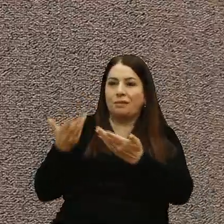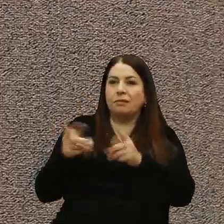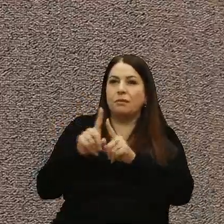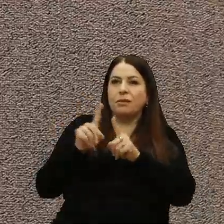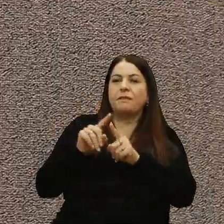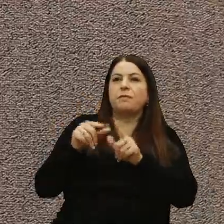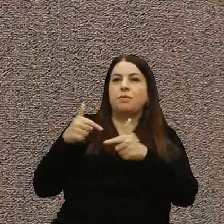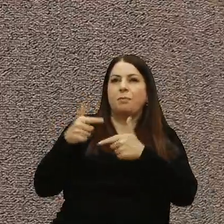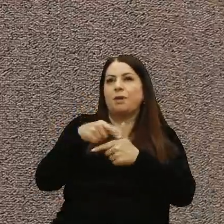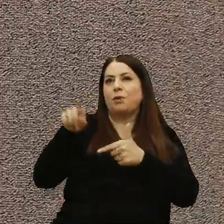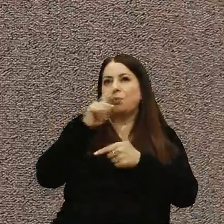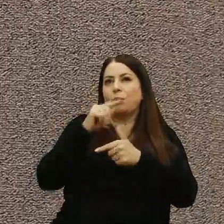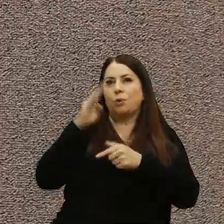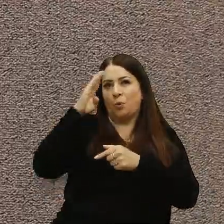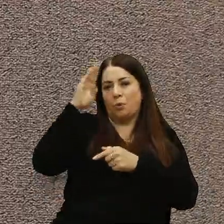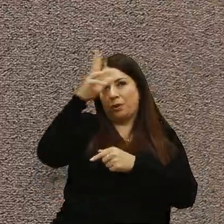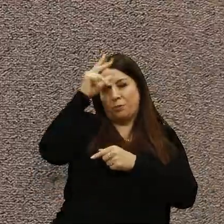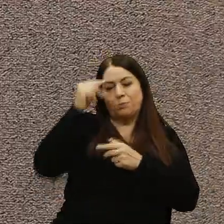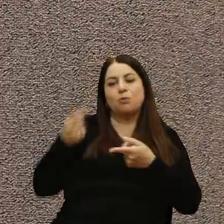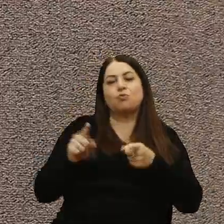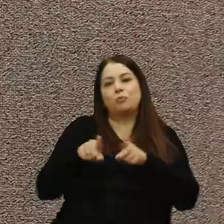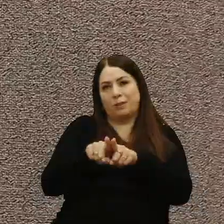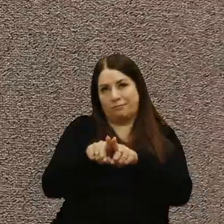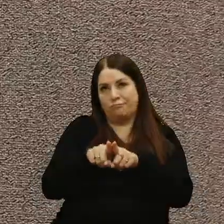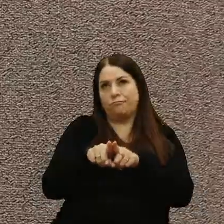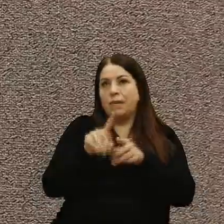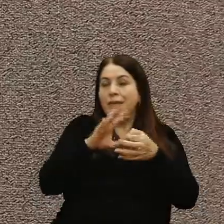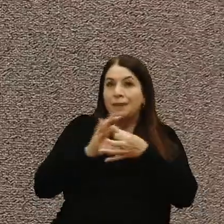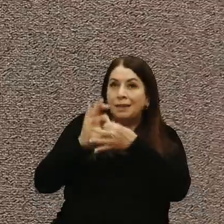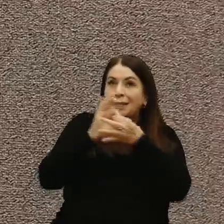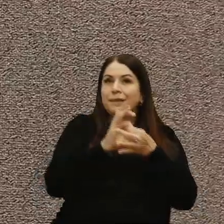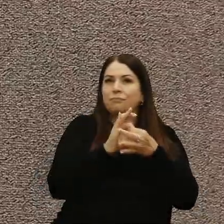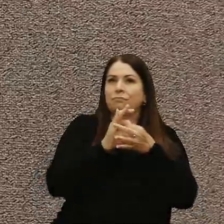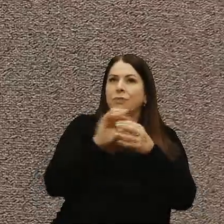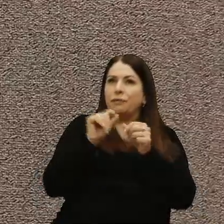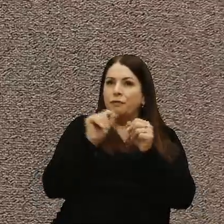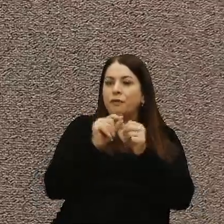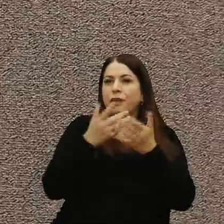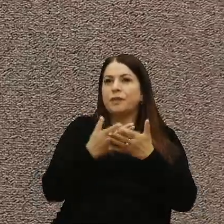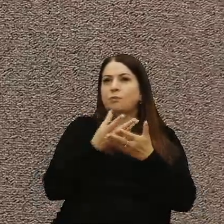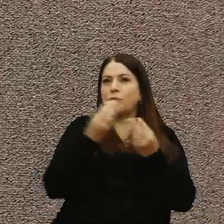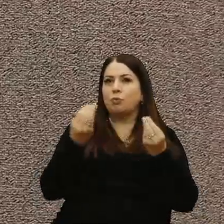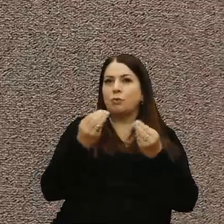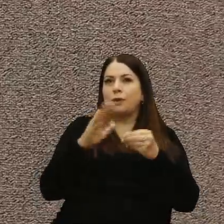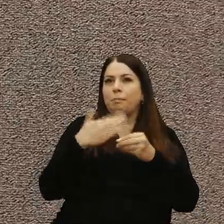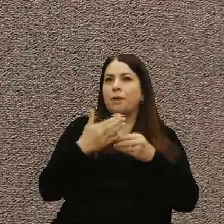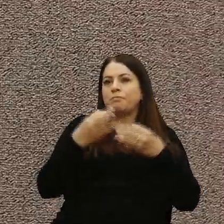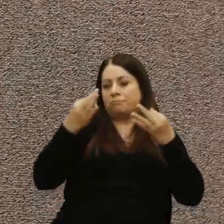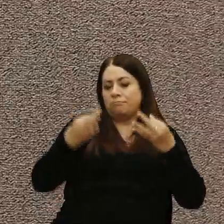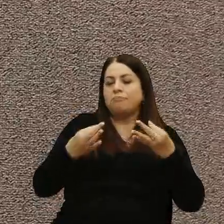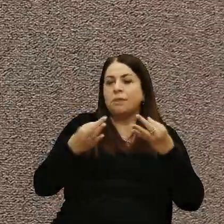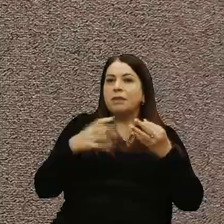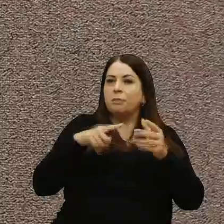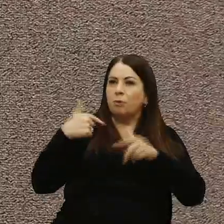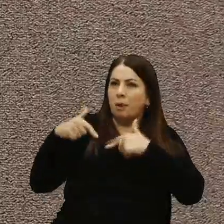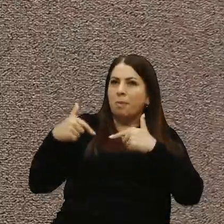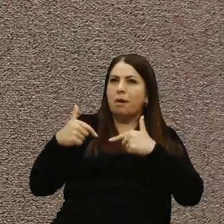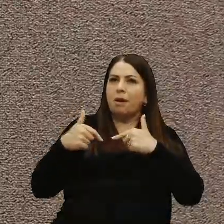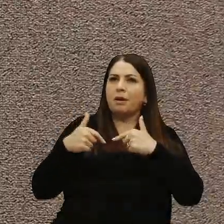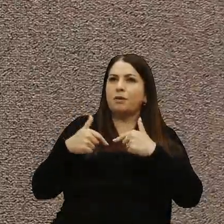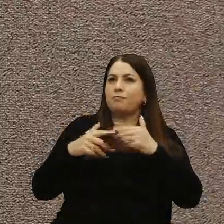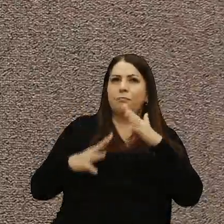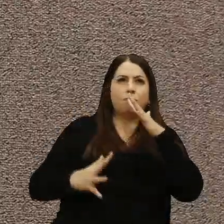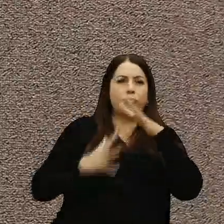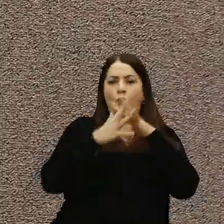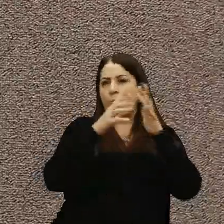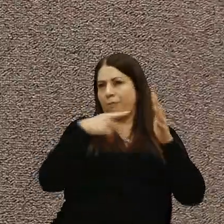teve operações até com a Guarda Municipal, uma parceria. Então essa integração, e ele faz isso com muita maestria. Também tem um trabalho muito top dele